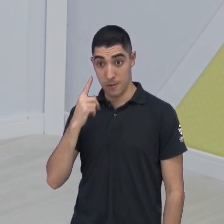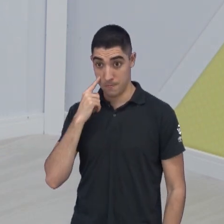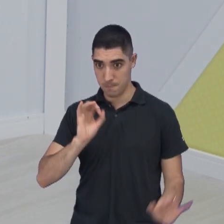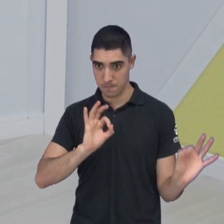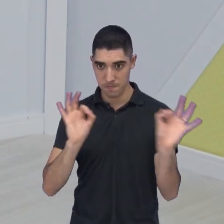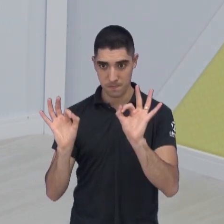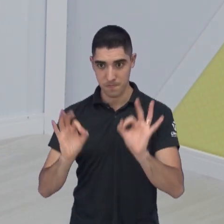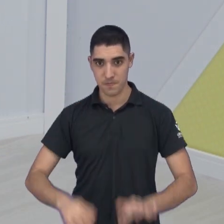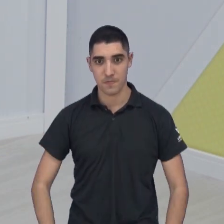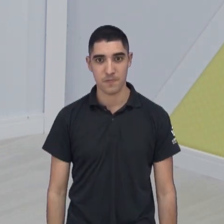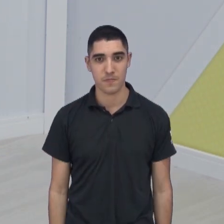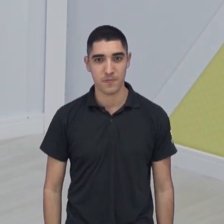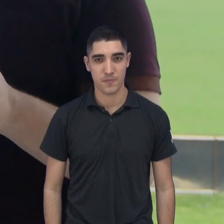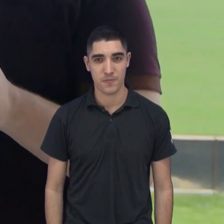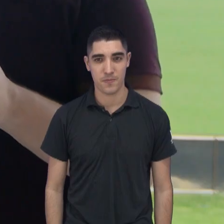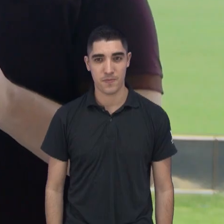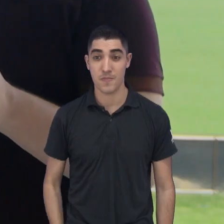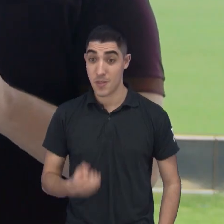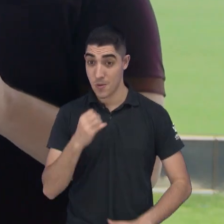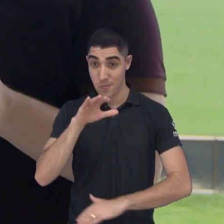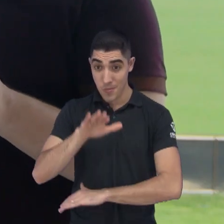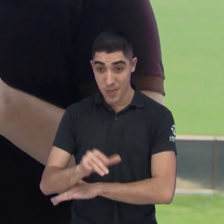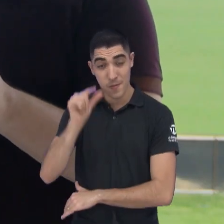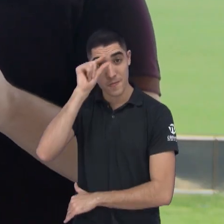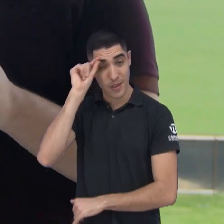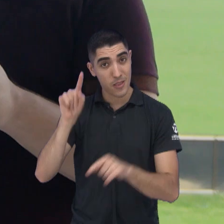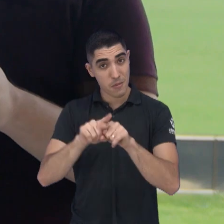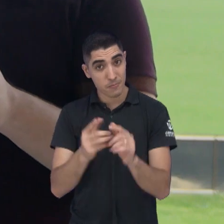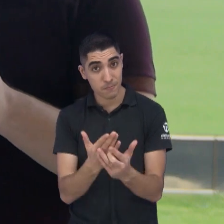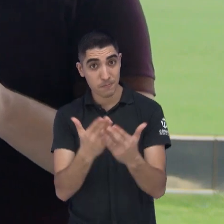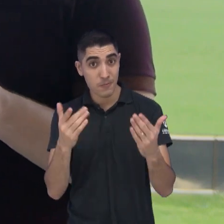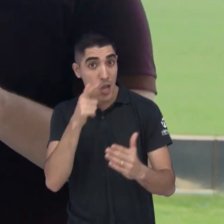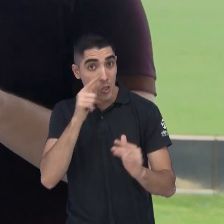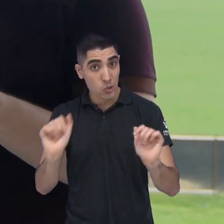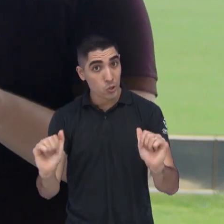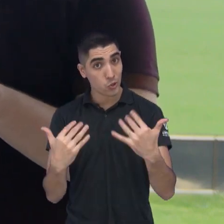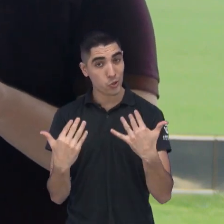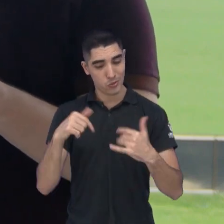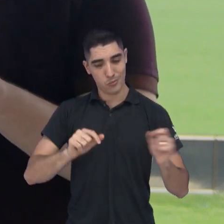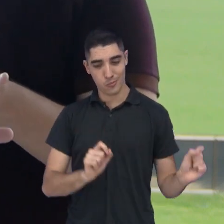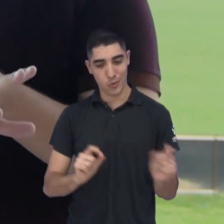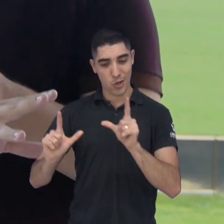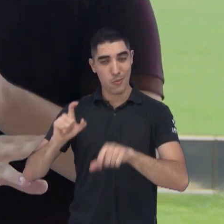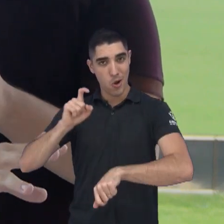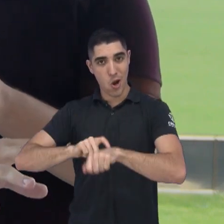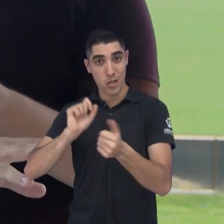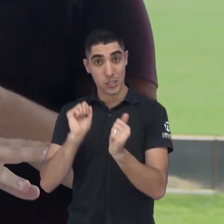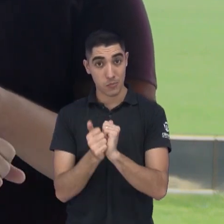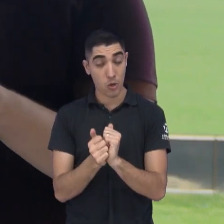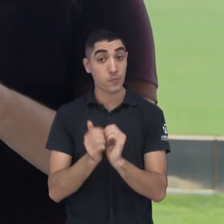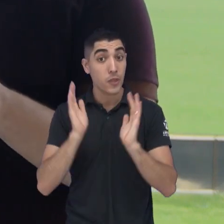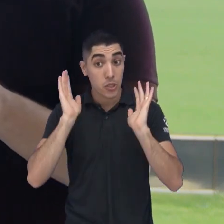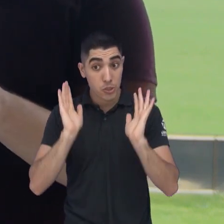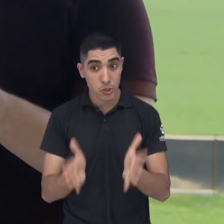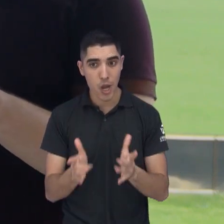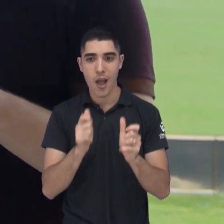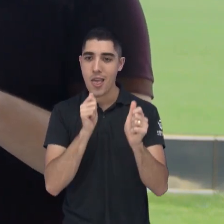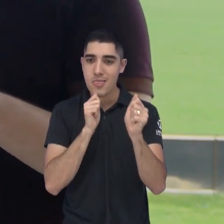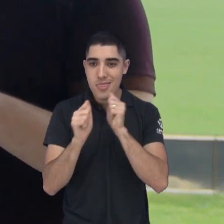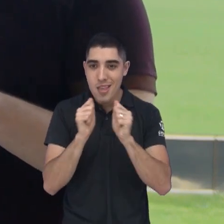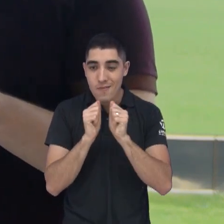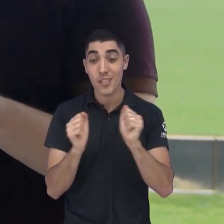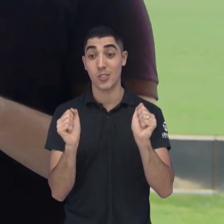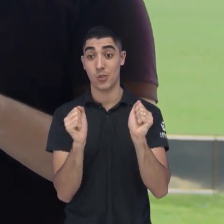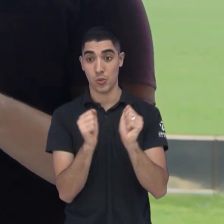Matheus! Boa tarde, Vieira. Boa tarde, amigos e amigas do Hora do Esporte. Nós acabamos de acompanhar aqui a entrevista coletiva